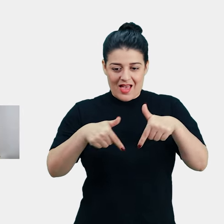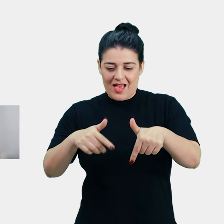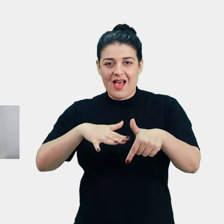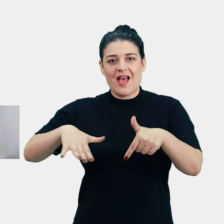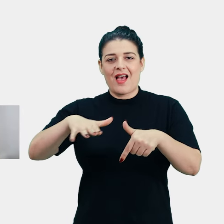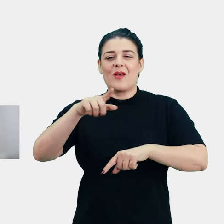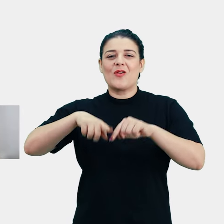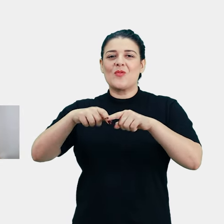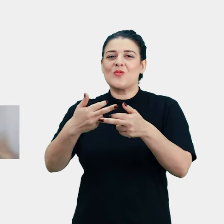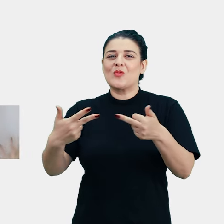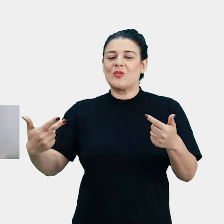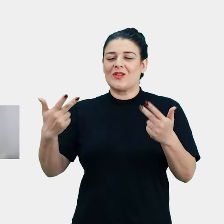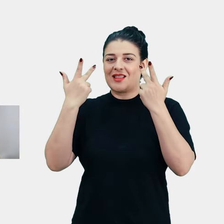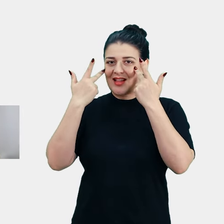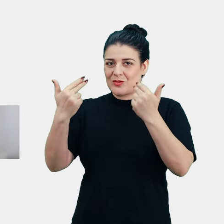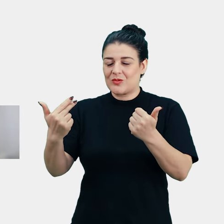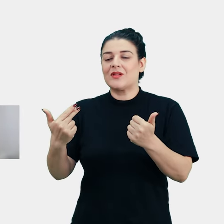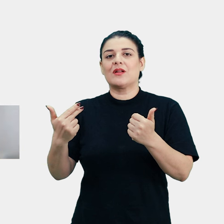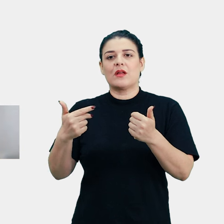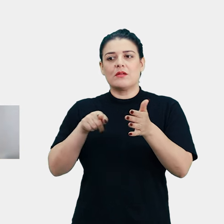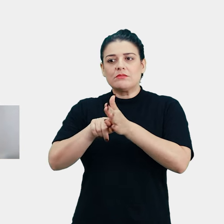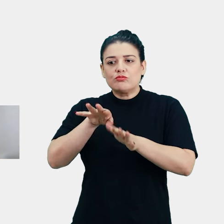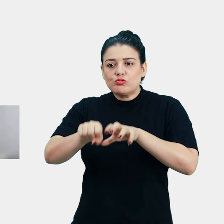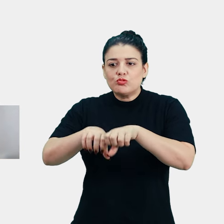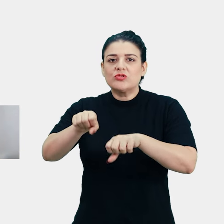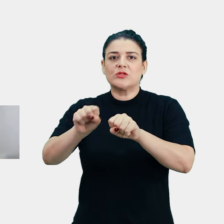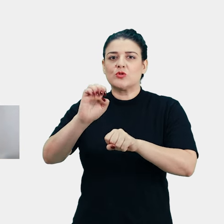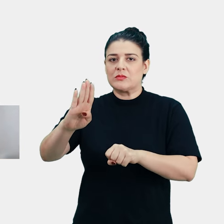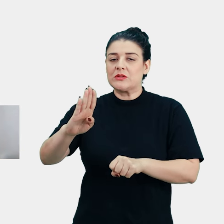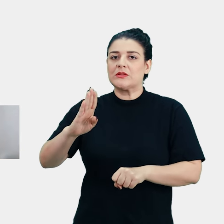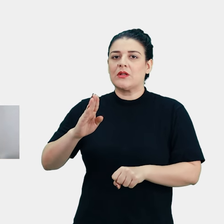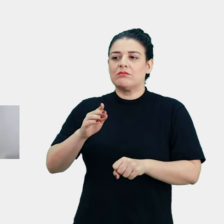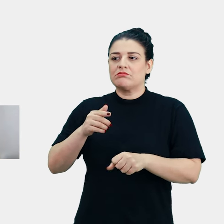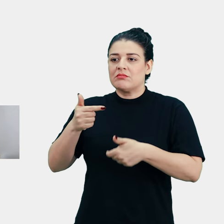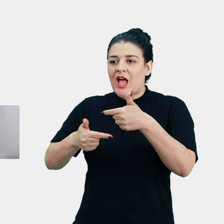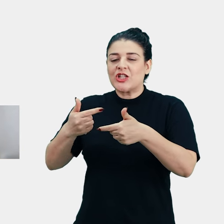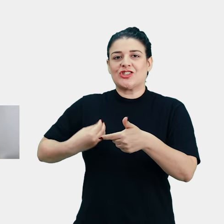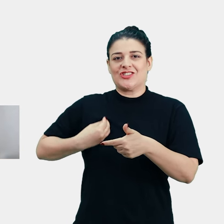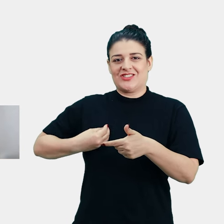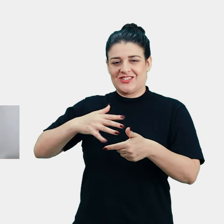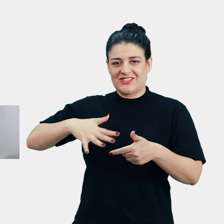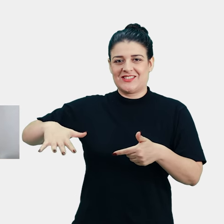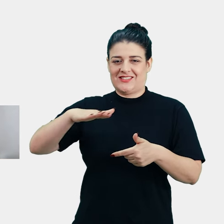produtos naturais, na busca de substâncias bioativas, tá? Então, nesse primeiro